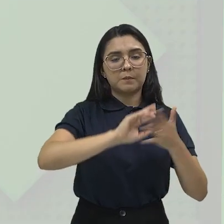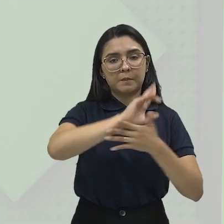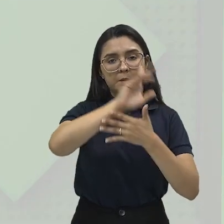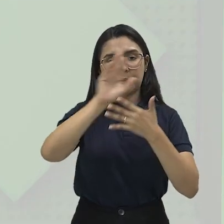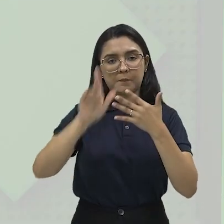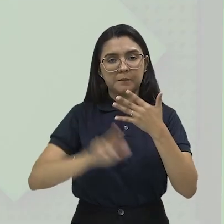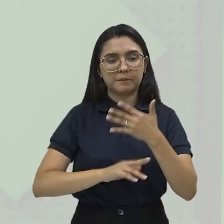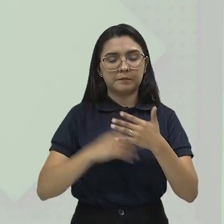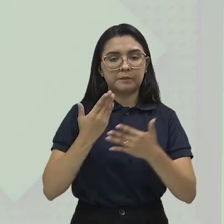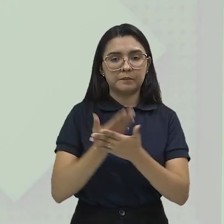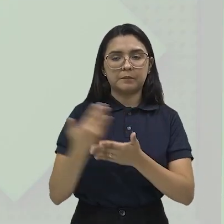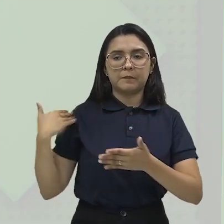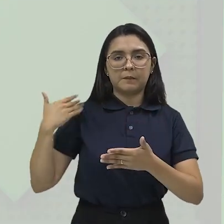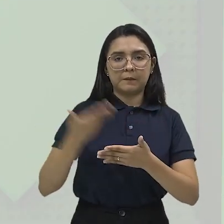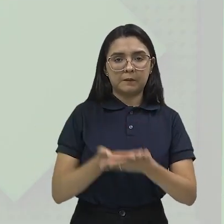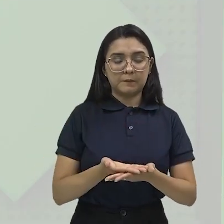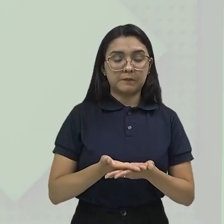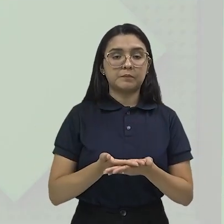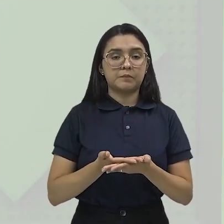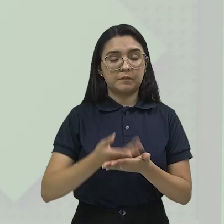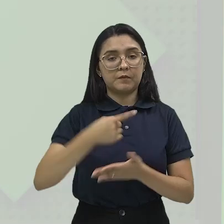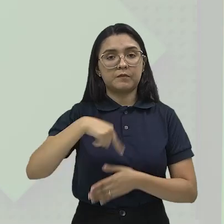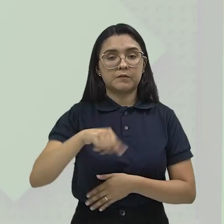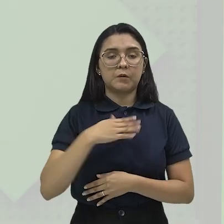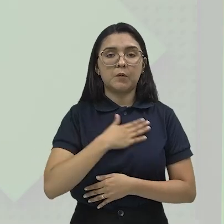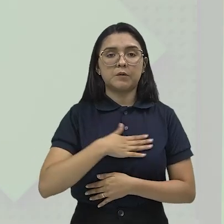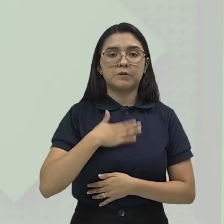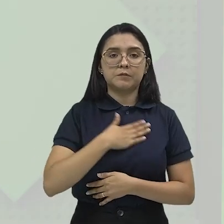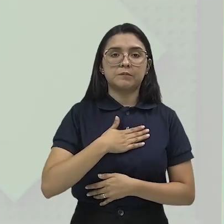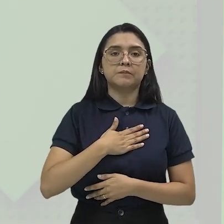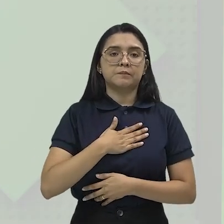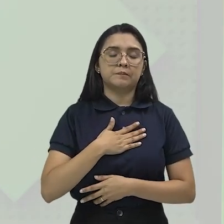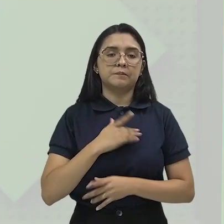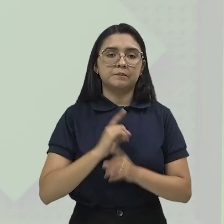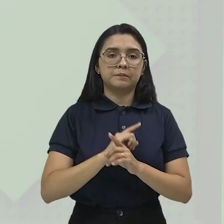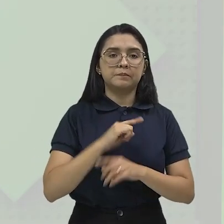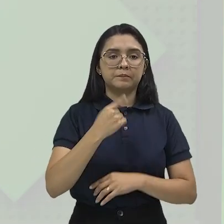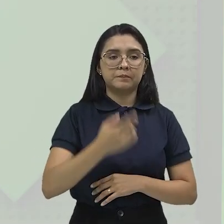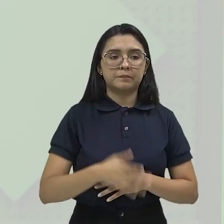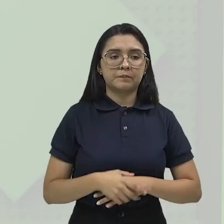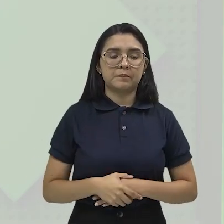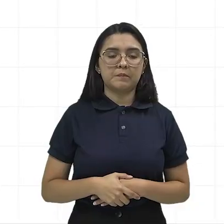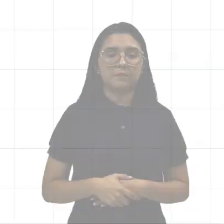aprendidos aí ao longo dessa aula, que você tenha curtido e a gente fica por aqui.